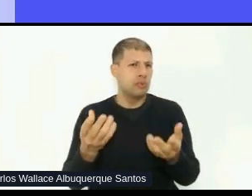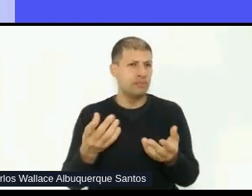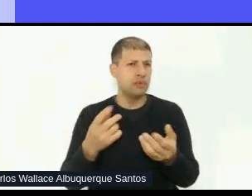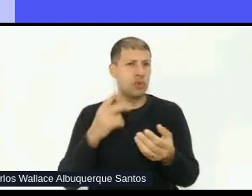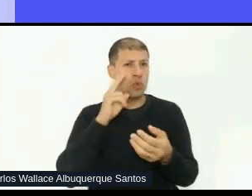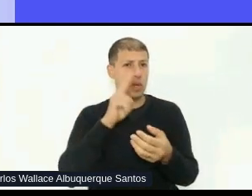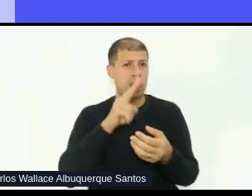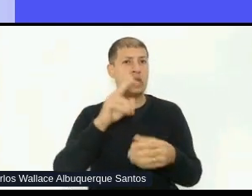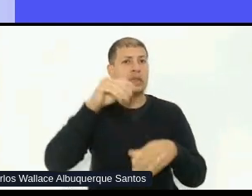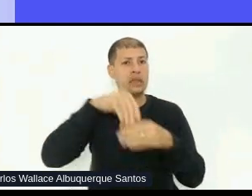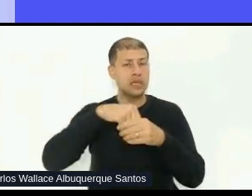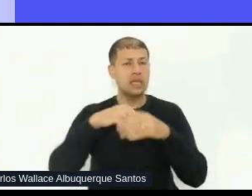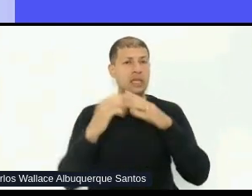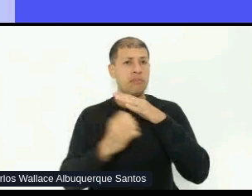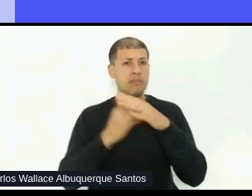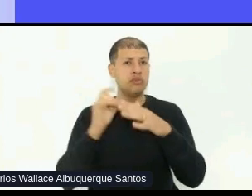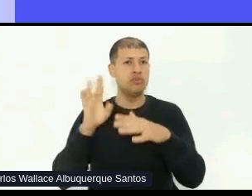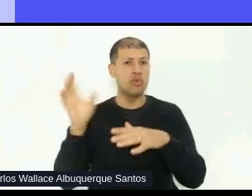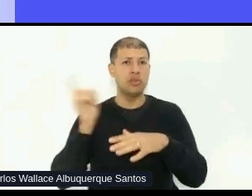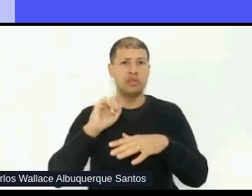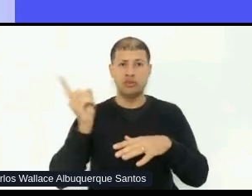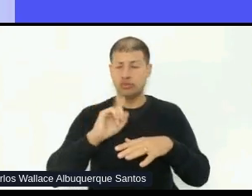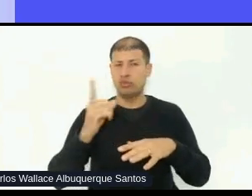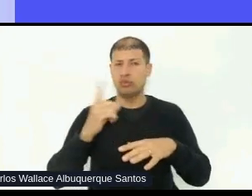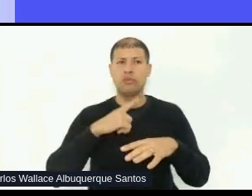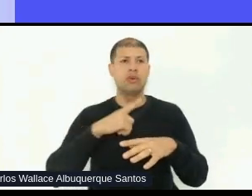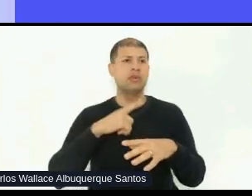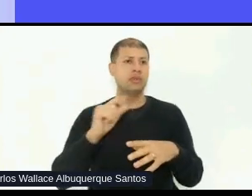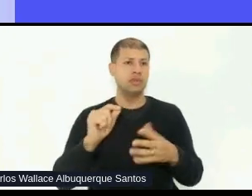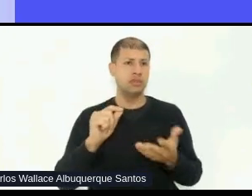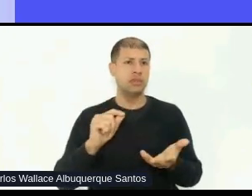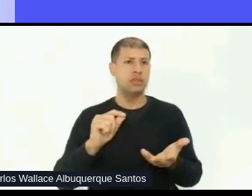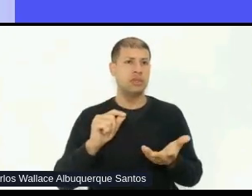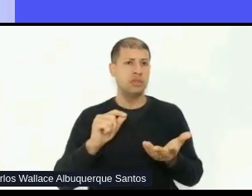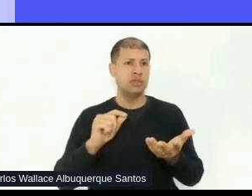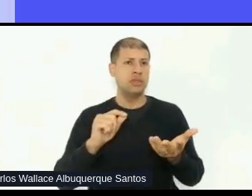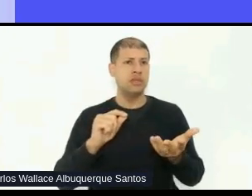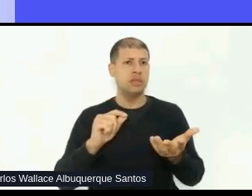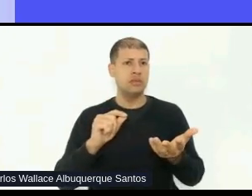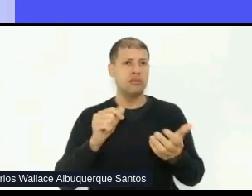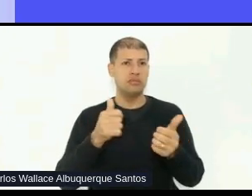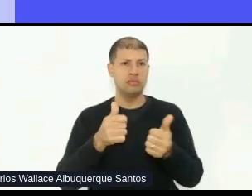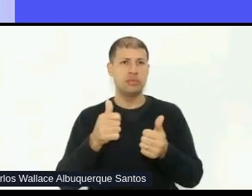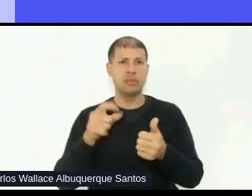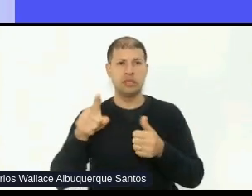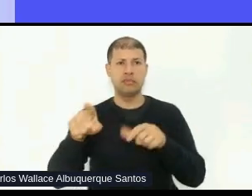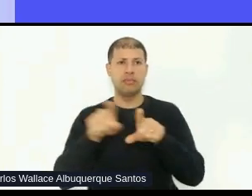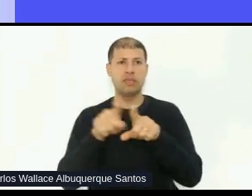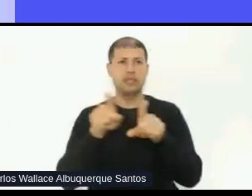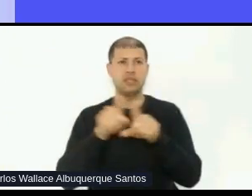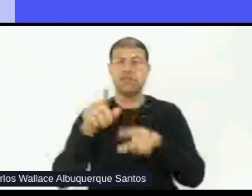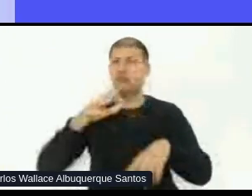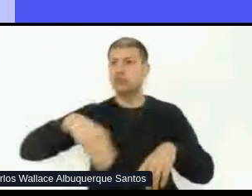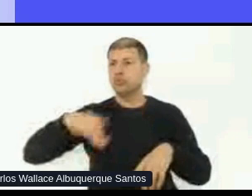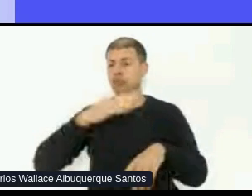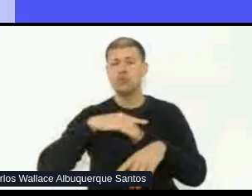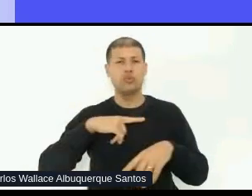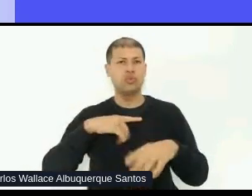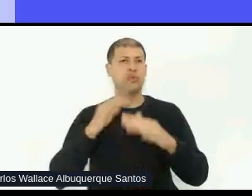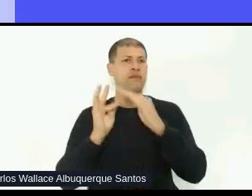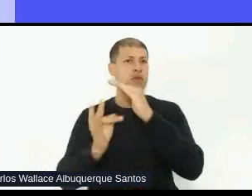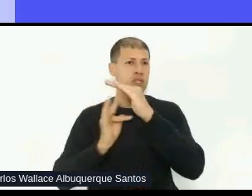empresa, mas para a cadeia de suprimentos, ou seja, para os seus fornecedores. Tá? Então, esse nível de discussão, quando a gente